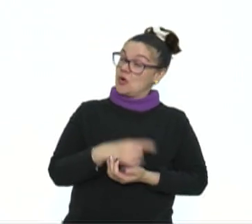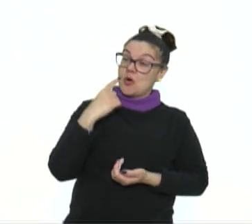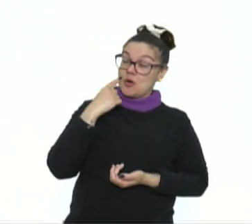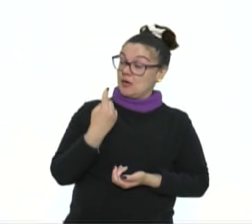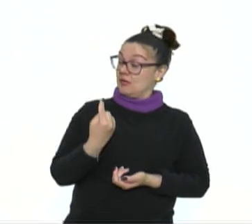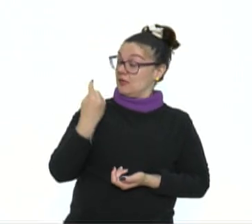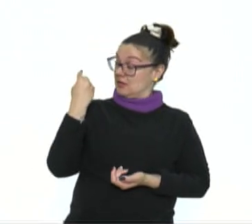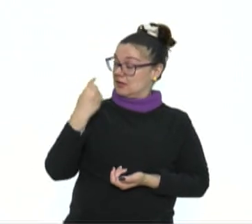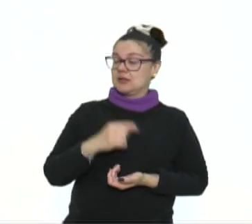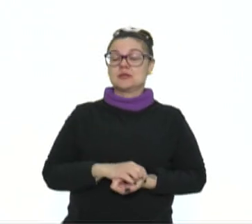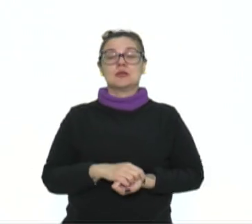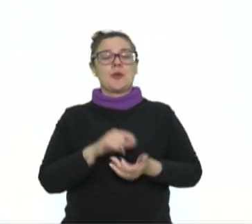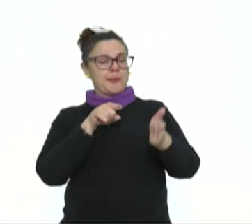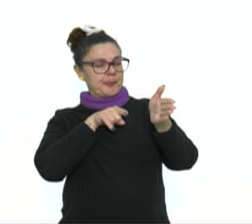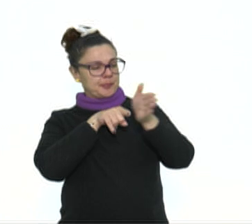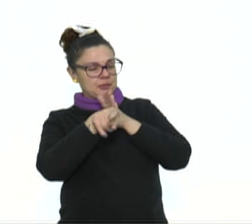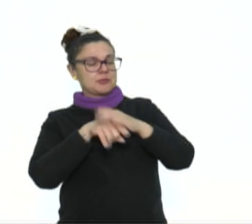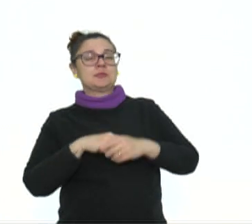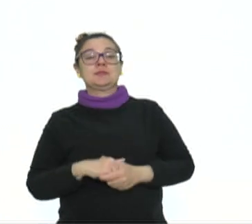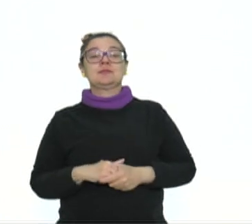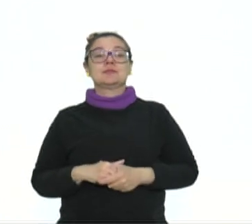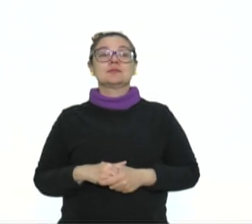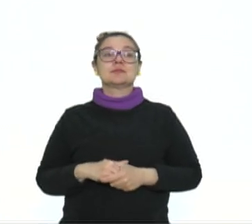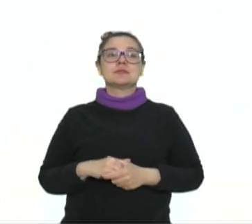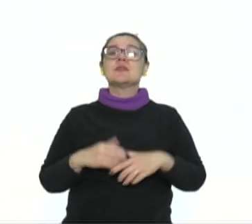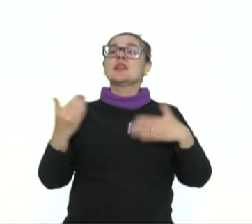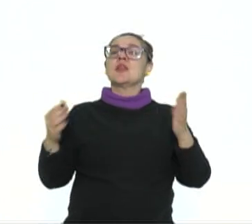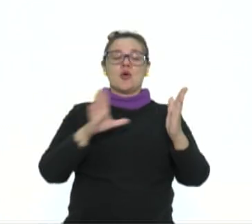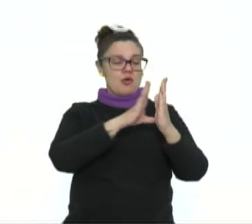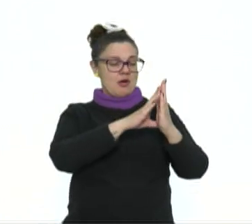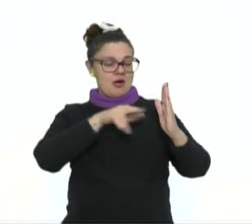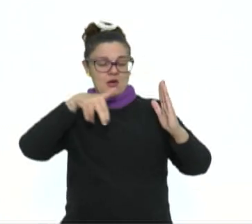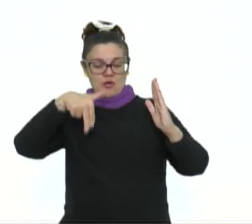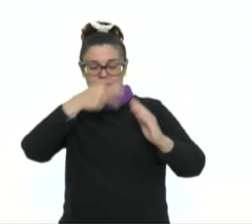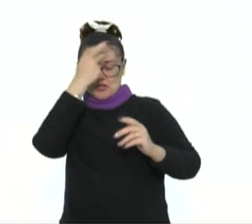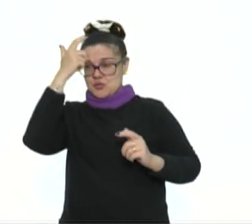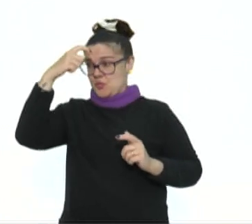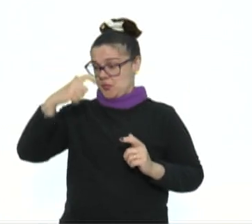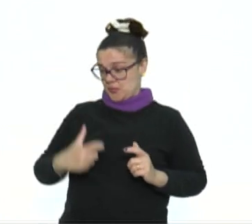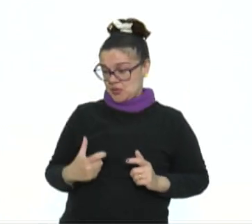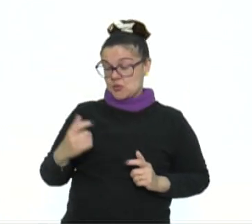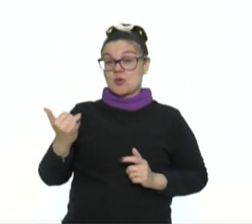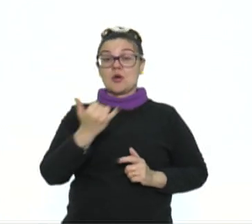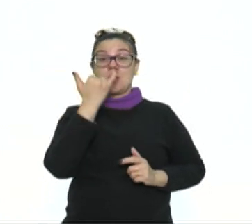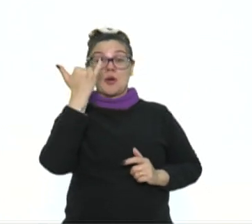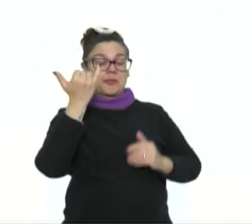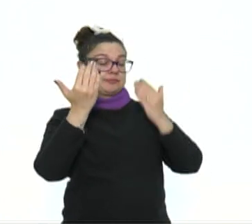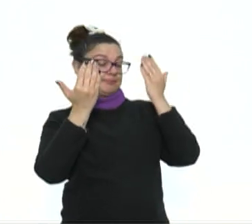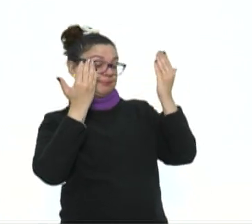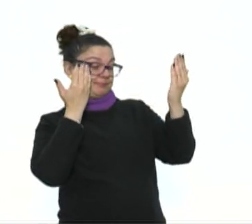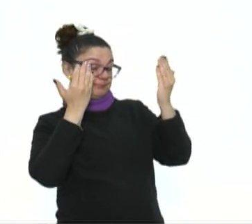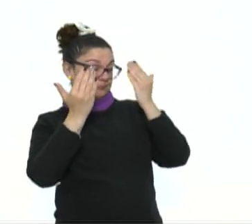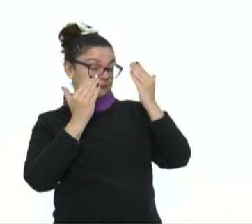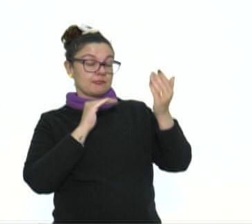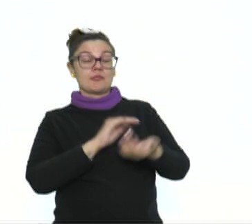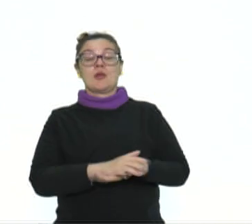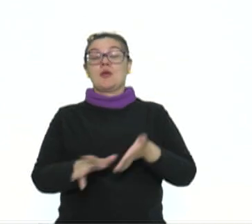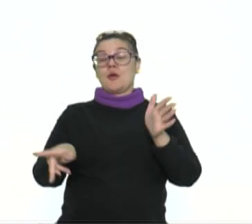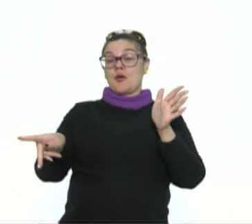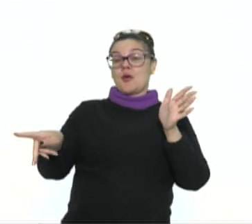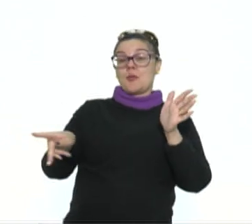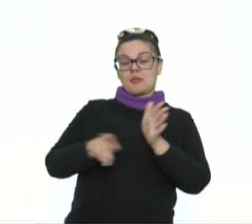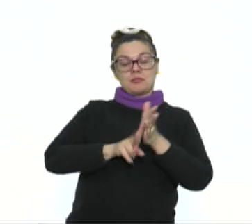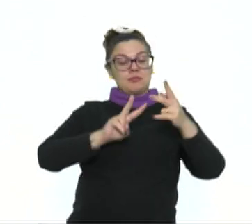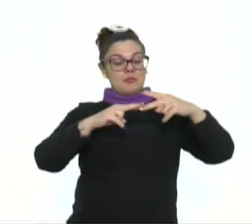é a pergunta que o Enem está te fazendo? A clonagem humana é um importante assunto de reflexão no campo da bioética, que, entre outras